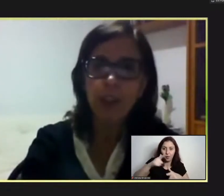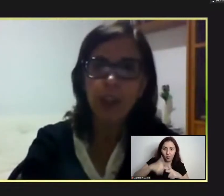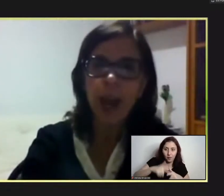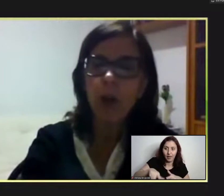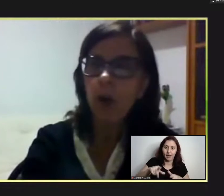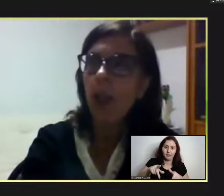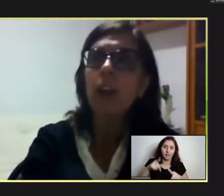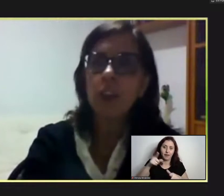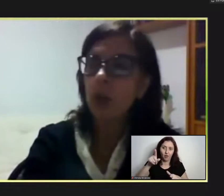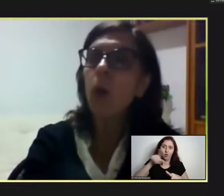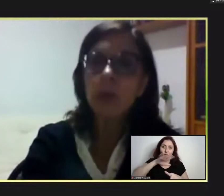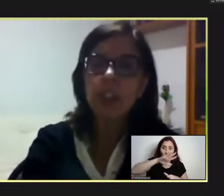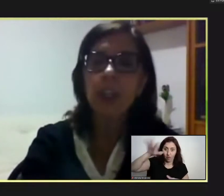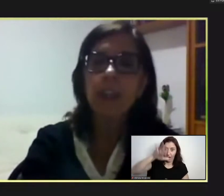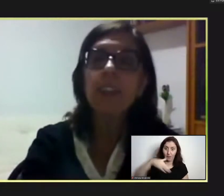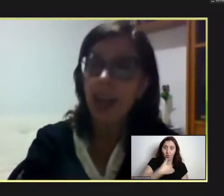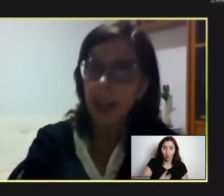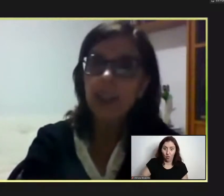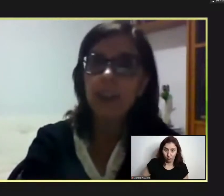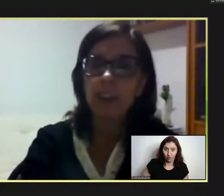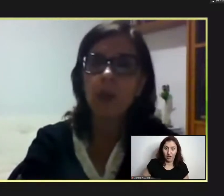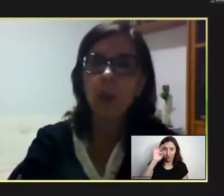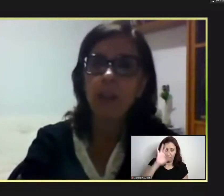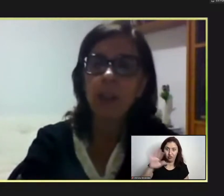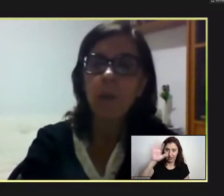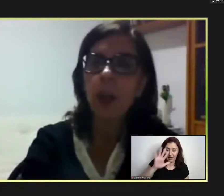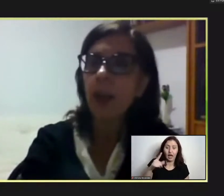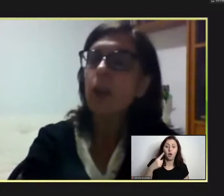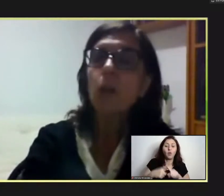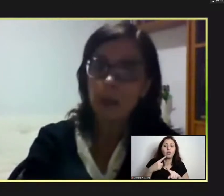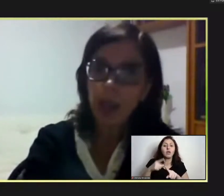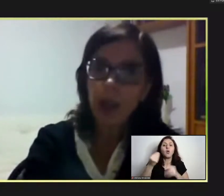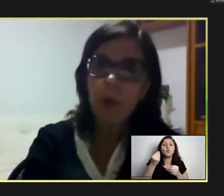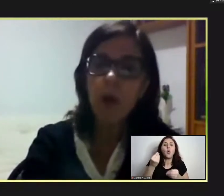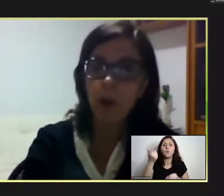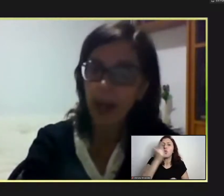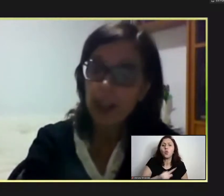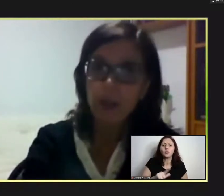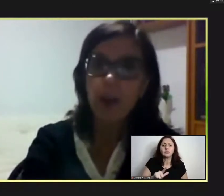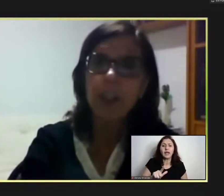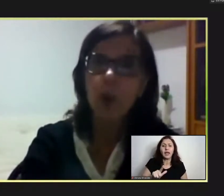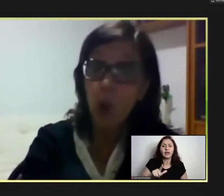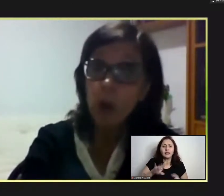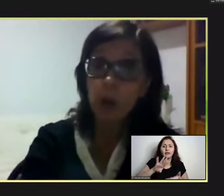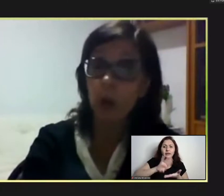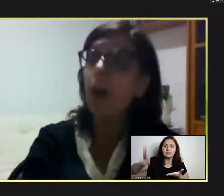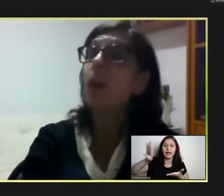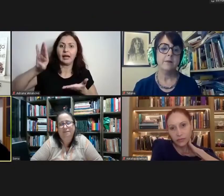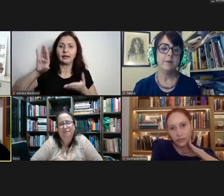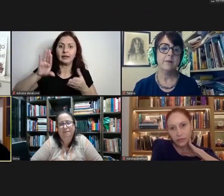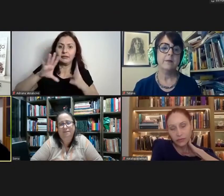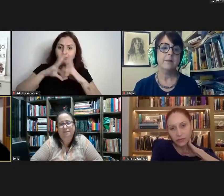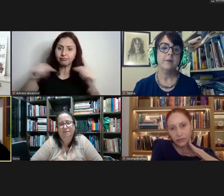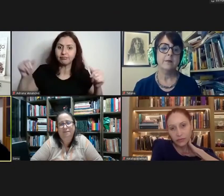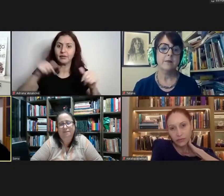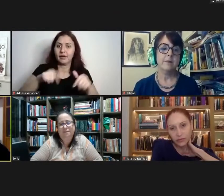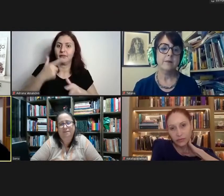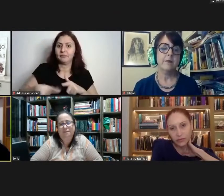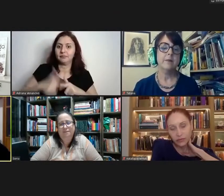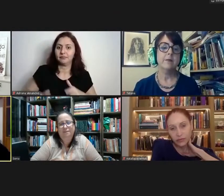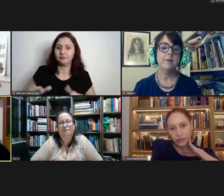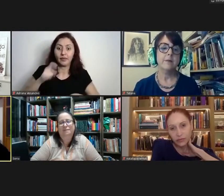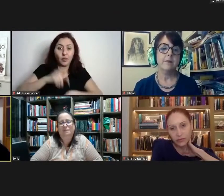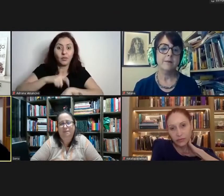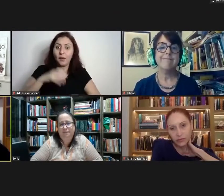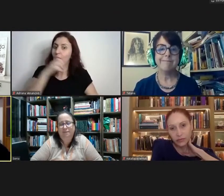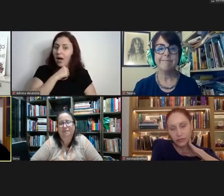governo federal, de conseguir sair dessa situação em um tempo relativamente curto, nós vamos arrastar